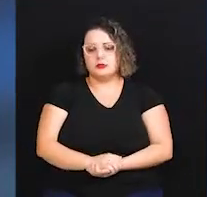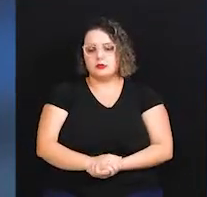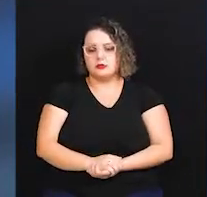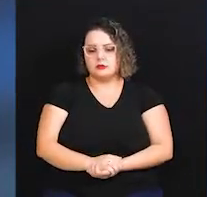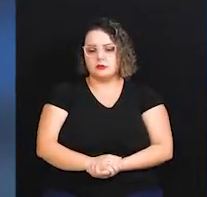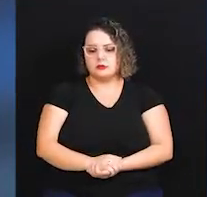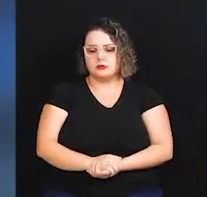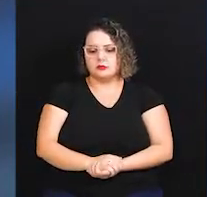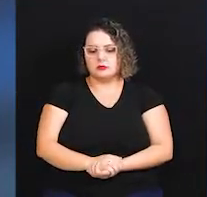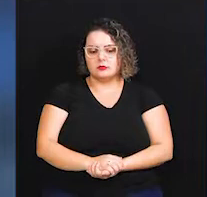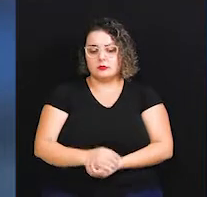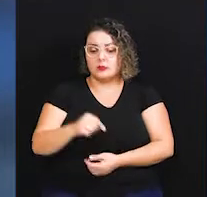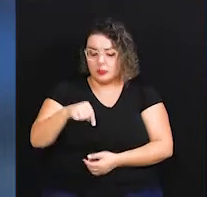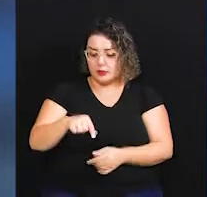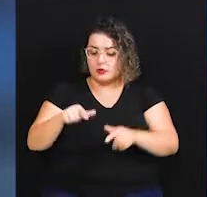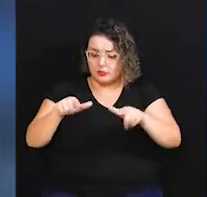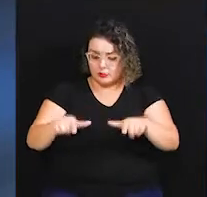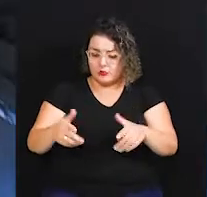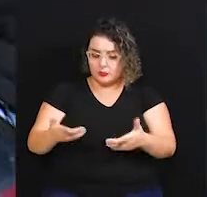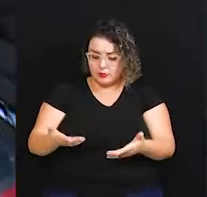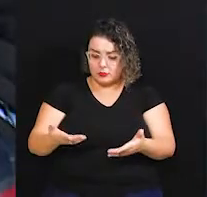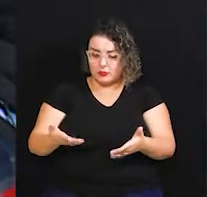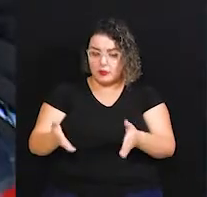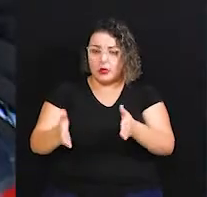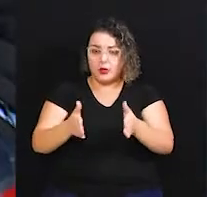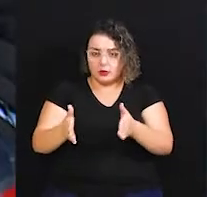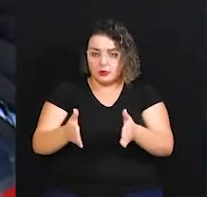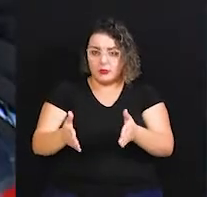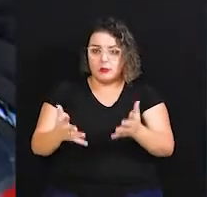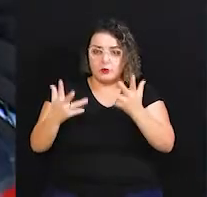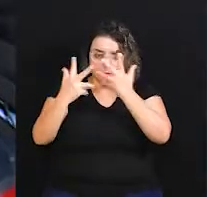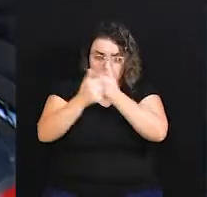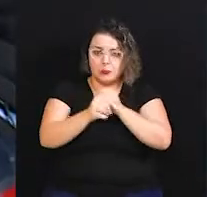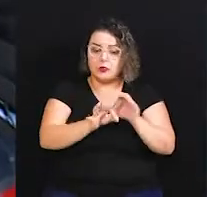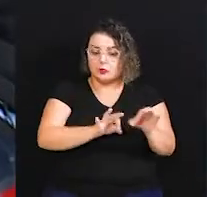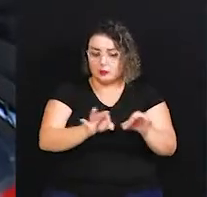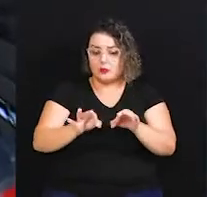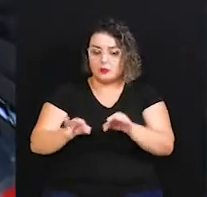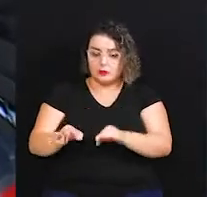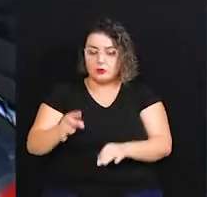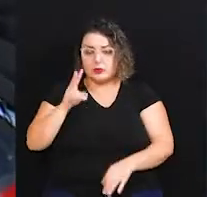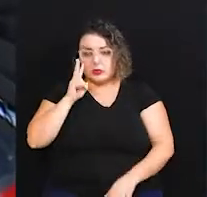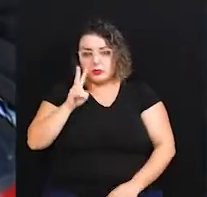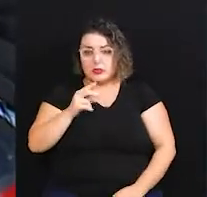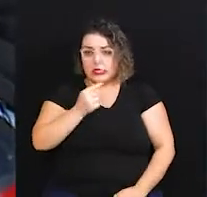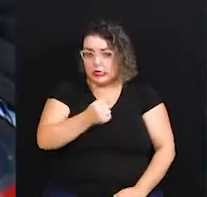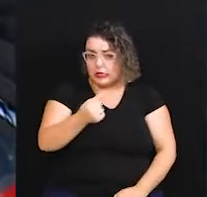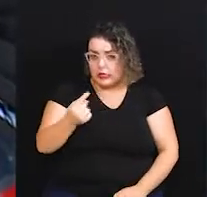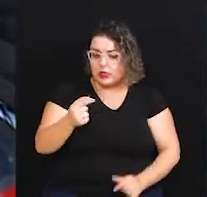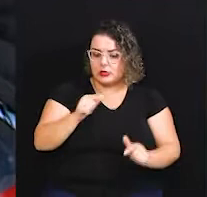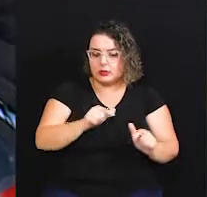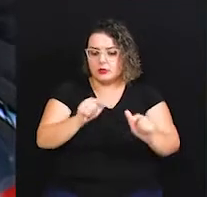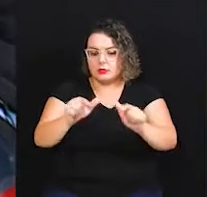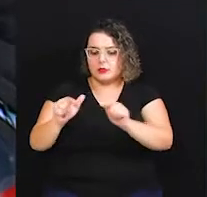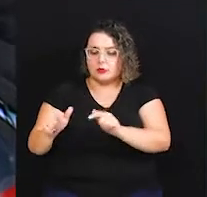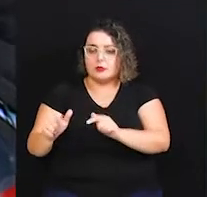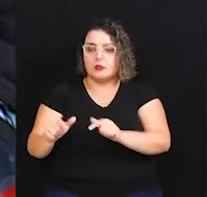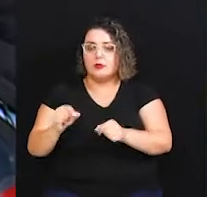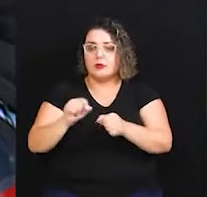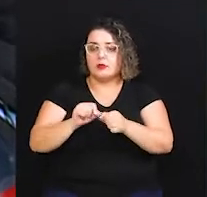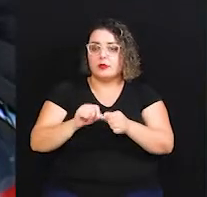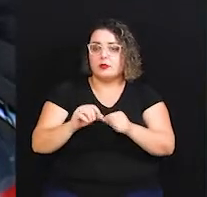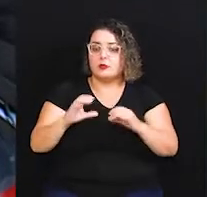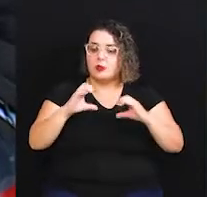E aqui é o espaço que vocês estão atualmente, é um espaço muito bonito, muito organizado, você vê que cada cantinho foi feito com